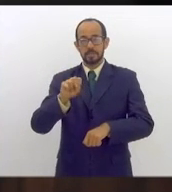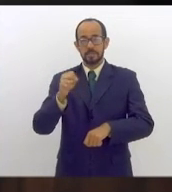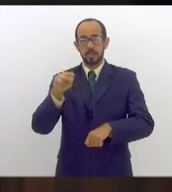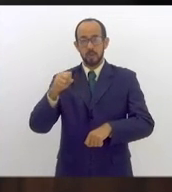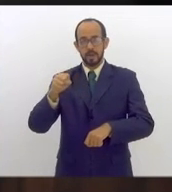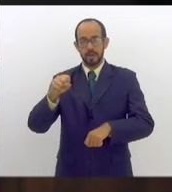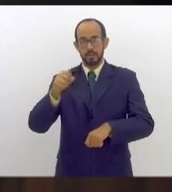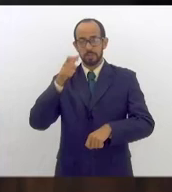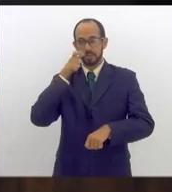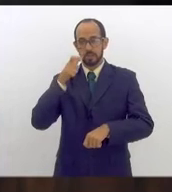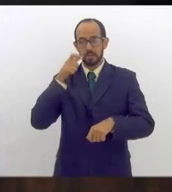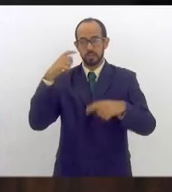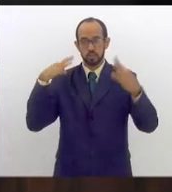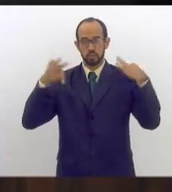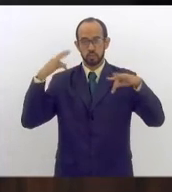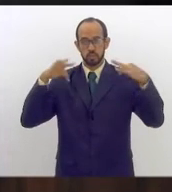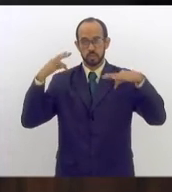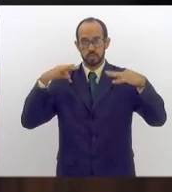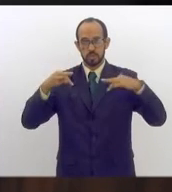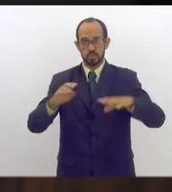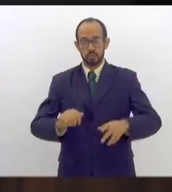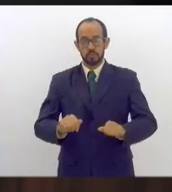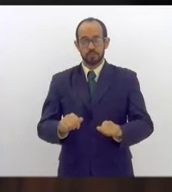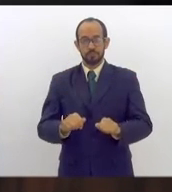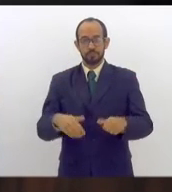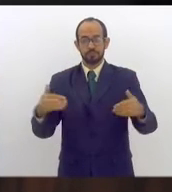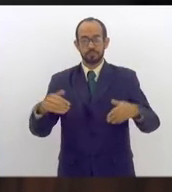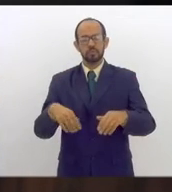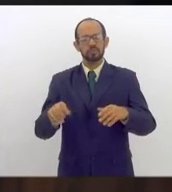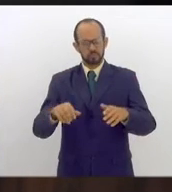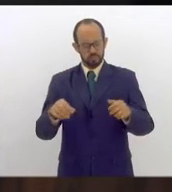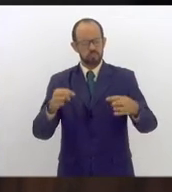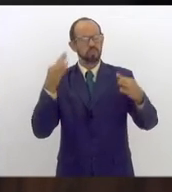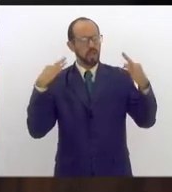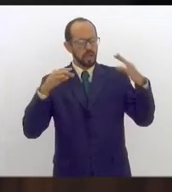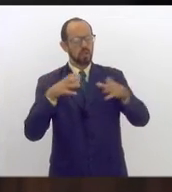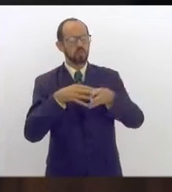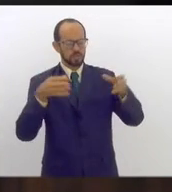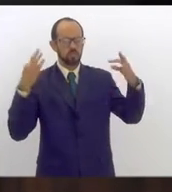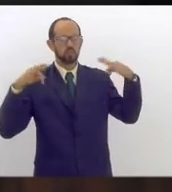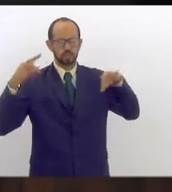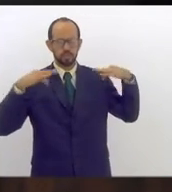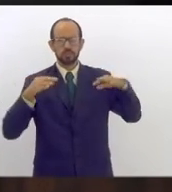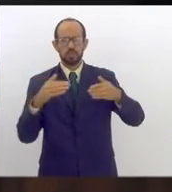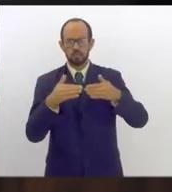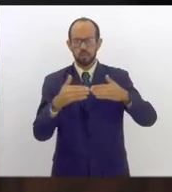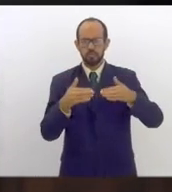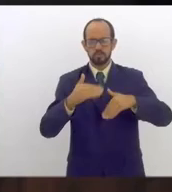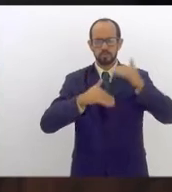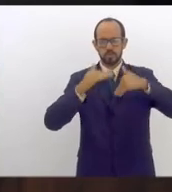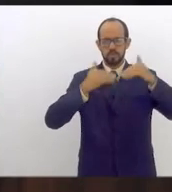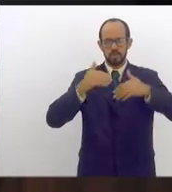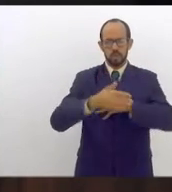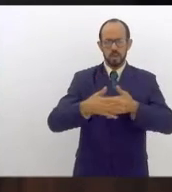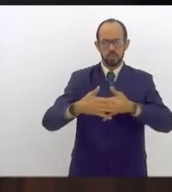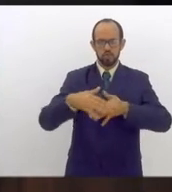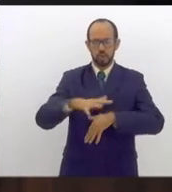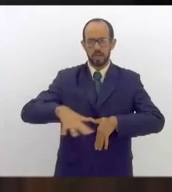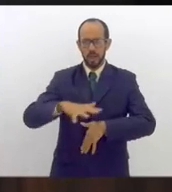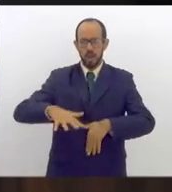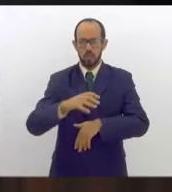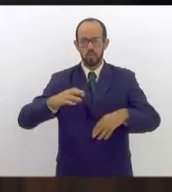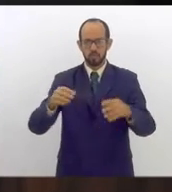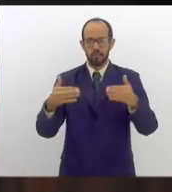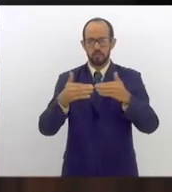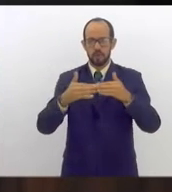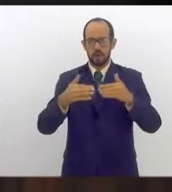comissões de Constituição e Justiça pela legalidade de turismo favorável de assuntos municipais e desenvolvimento regional favorável. Relatores, deputado Carlos